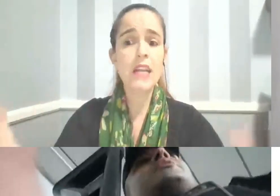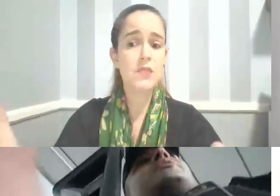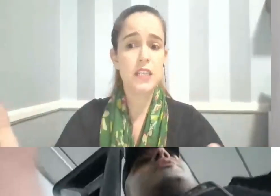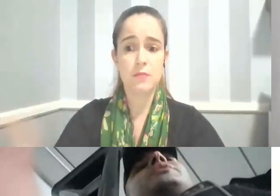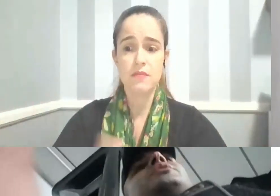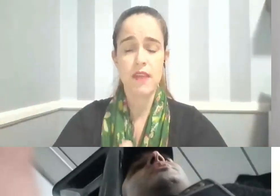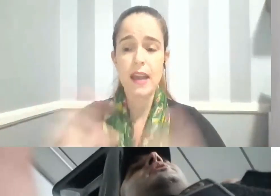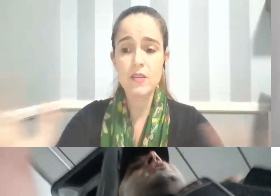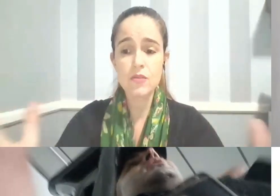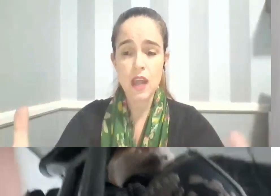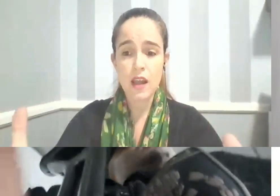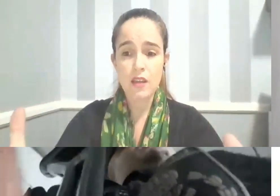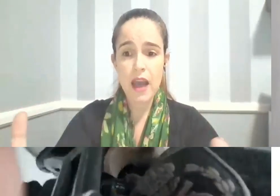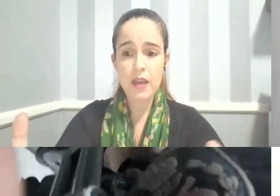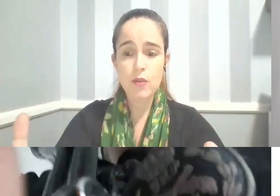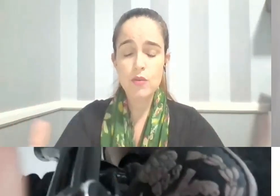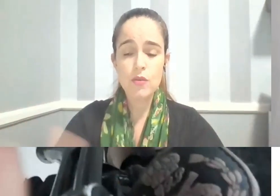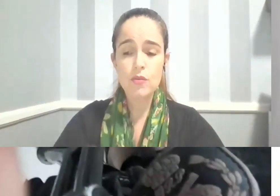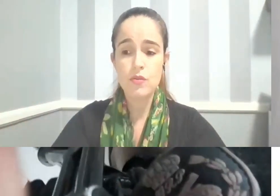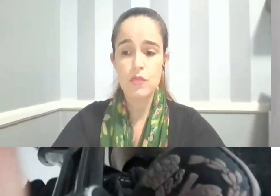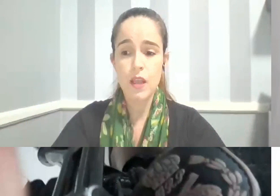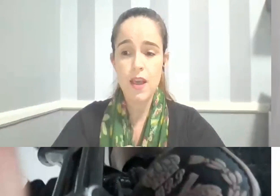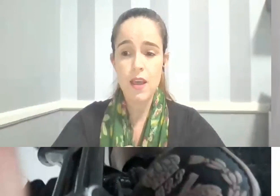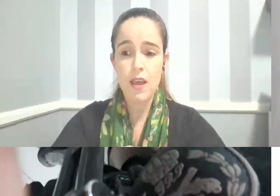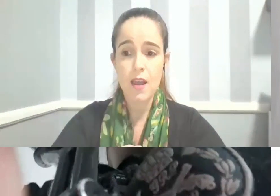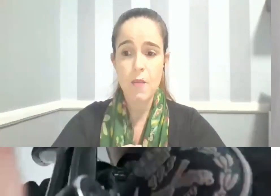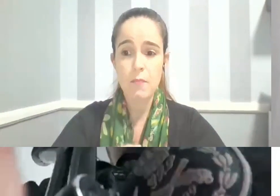eu tenho várias vítimas, vários